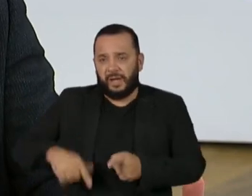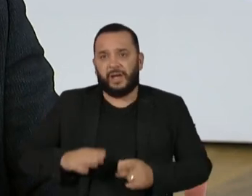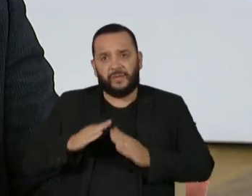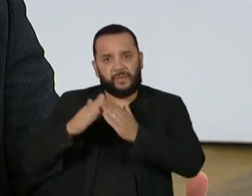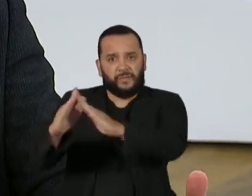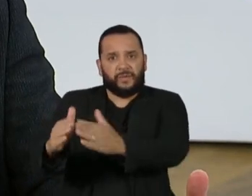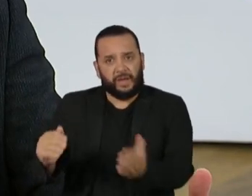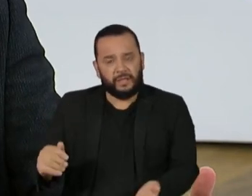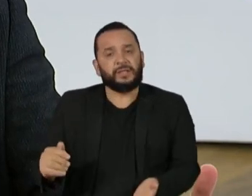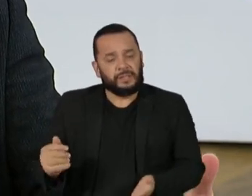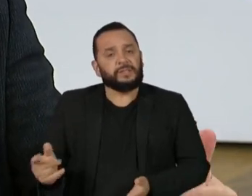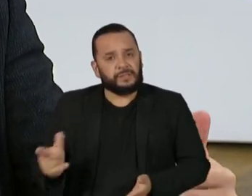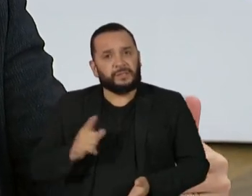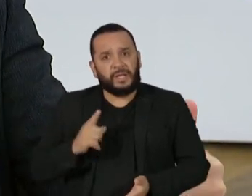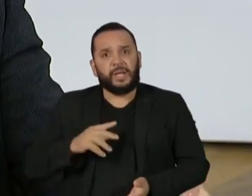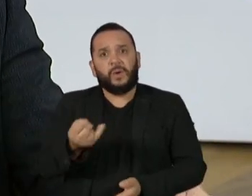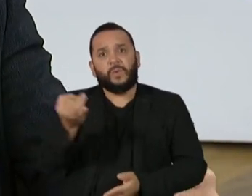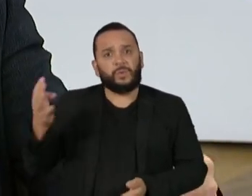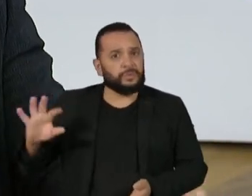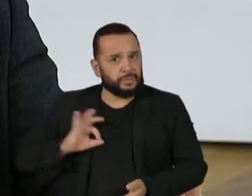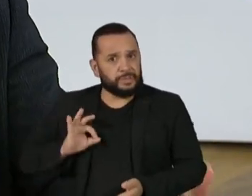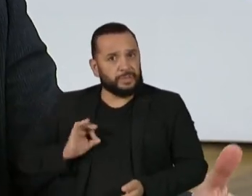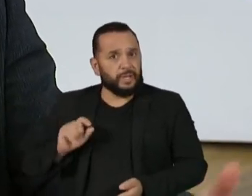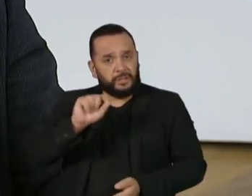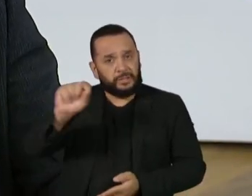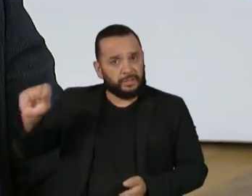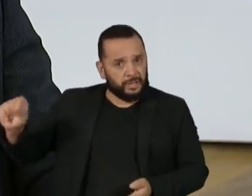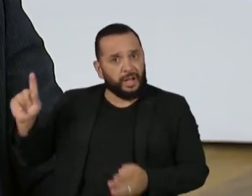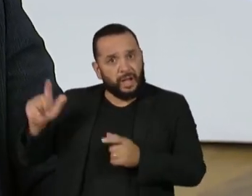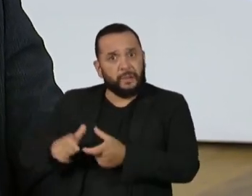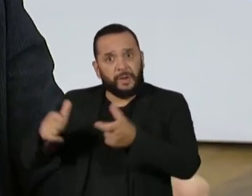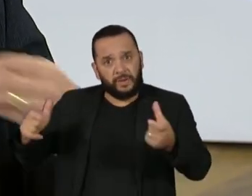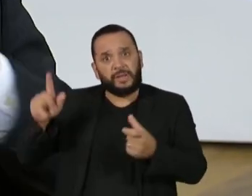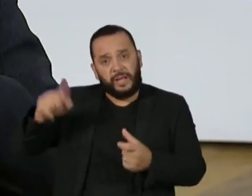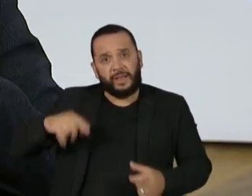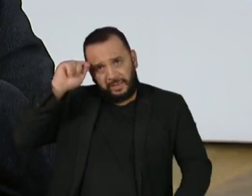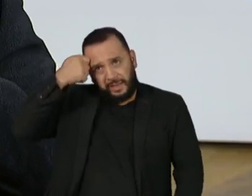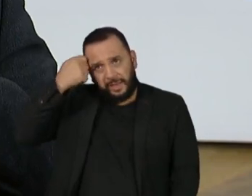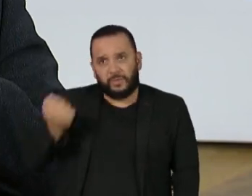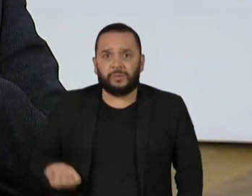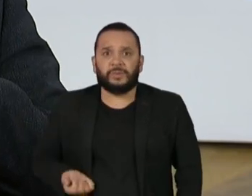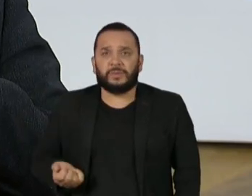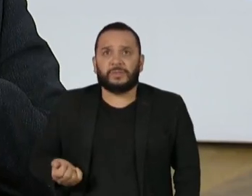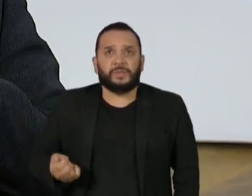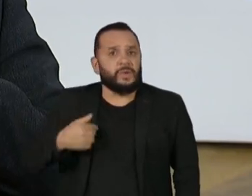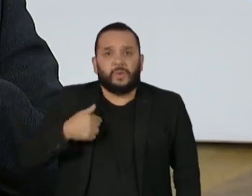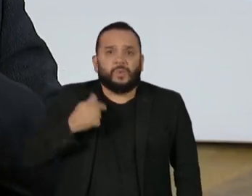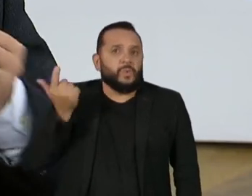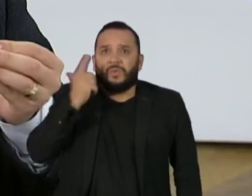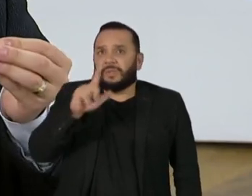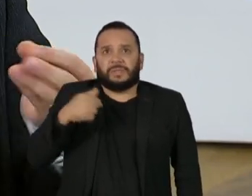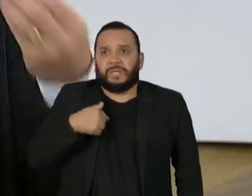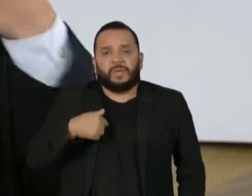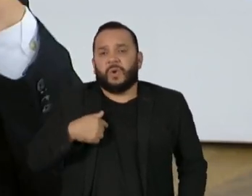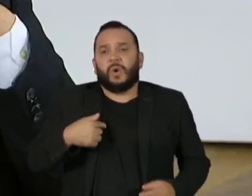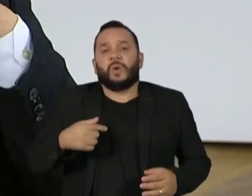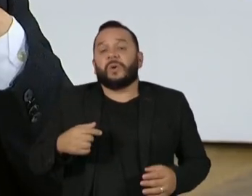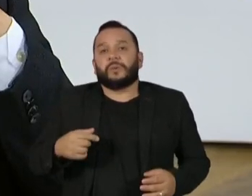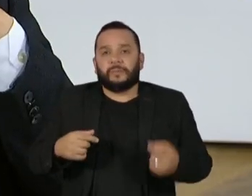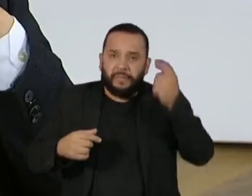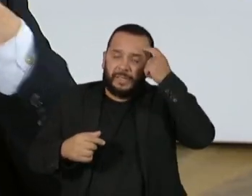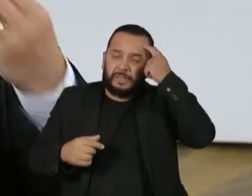pelos policiais militares que boa parte são negros então eu não consigo formar essa convicção de